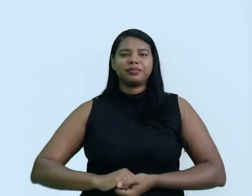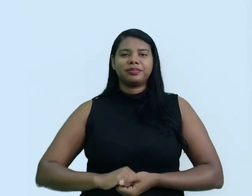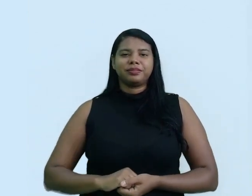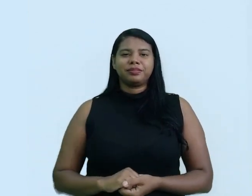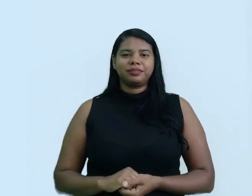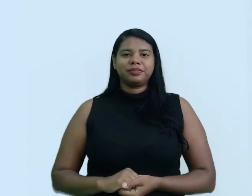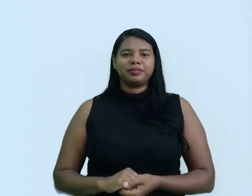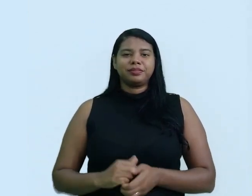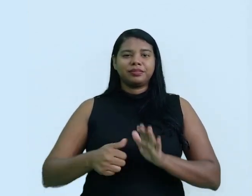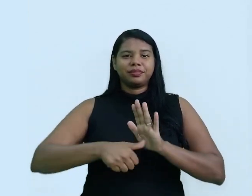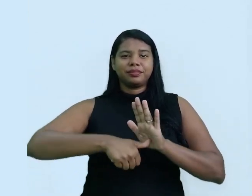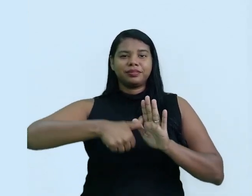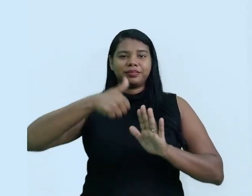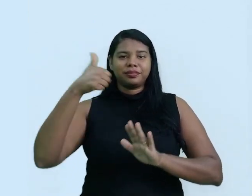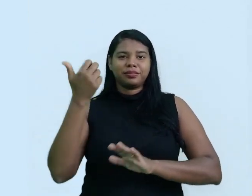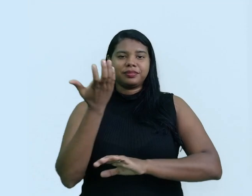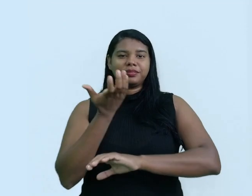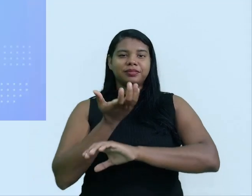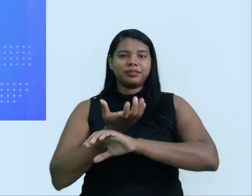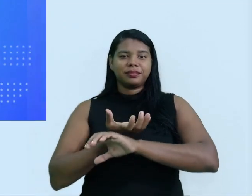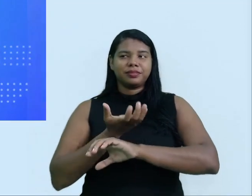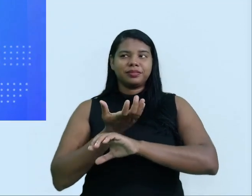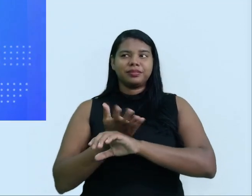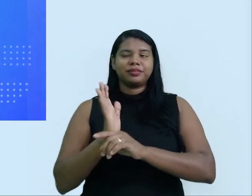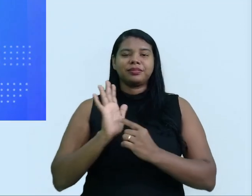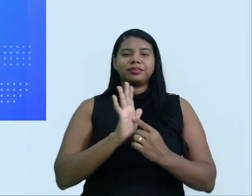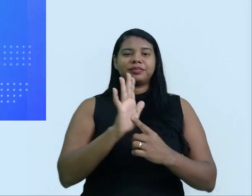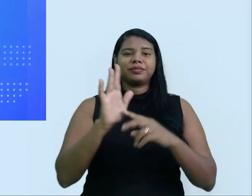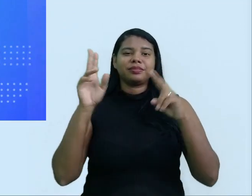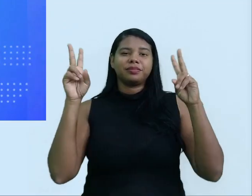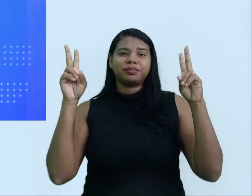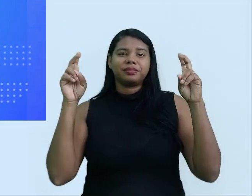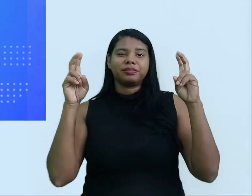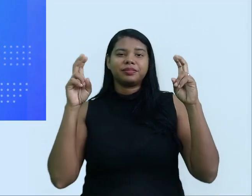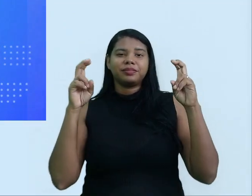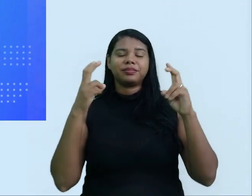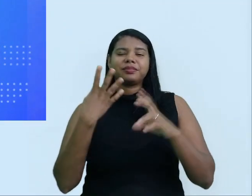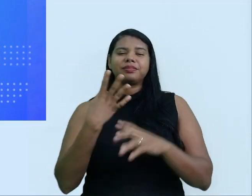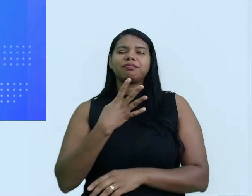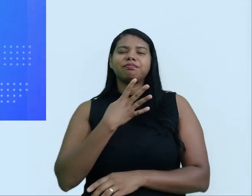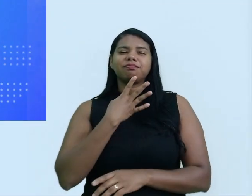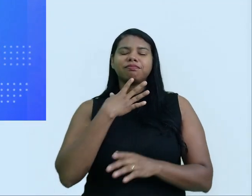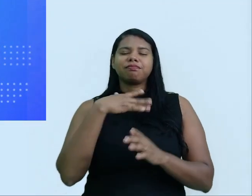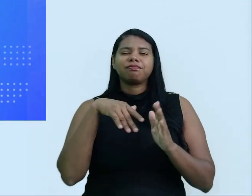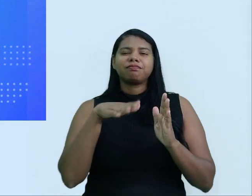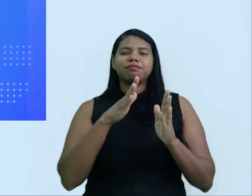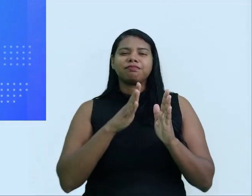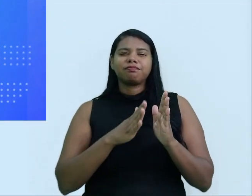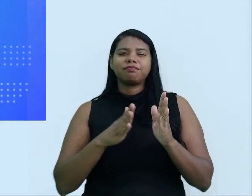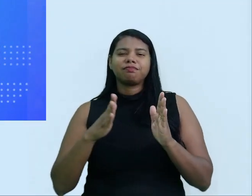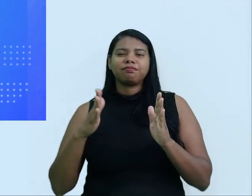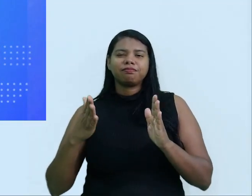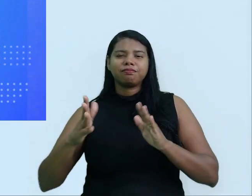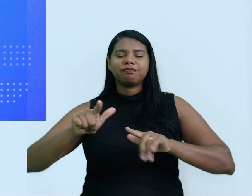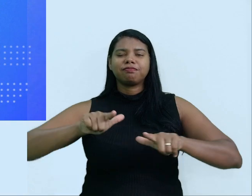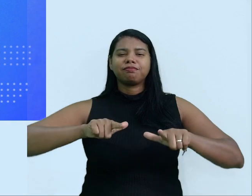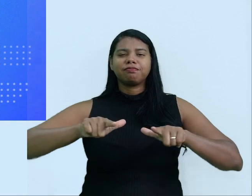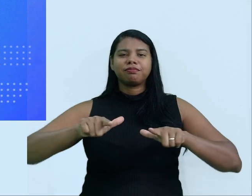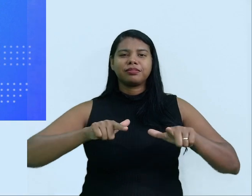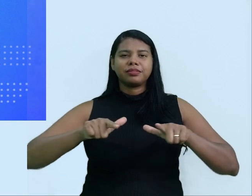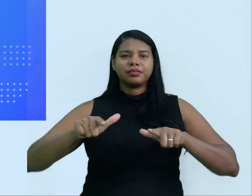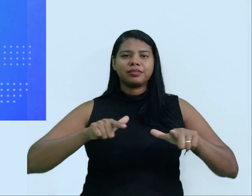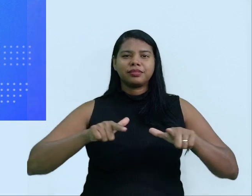A nossa primeira competência traz como temática conhecer os procedimentos e rotinas do trabalho